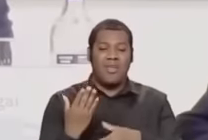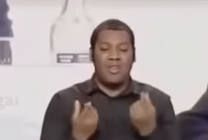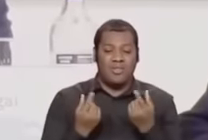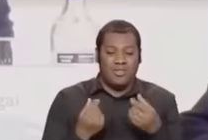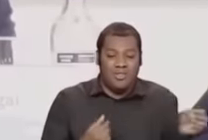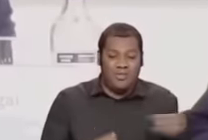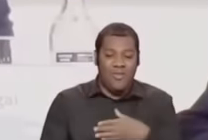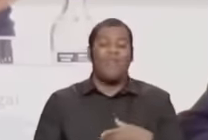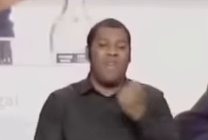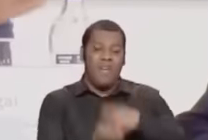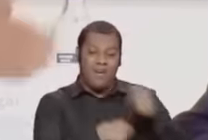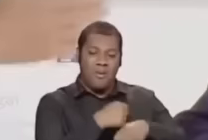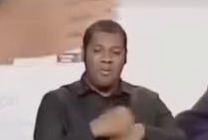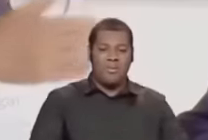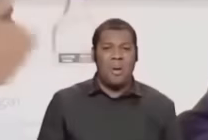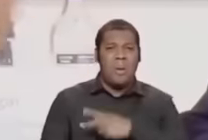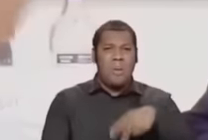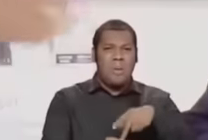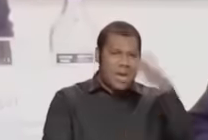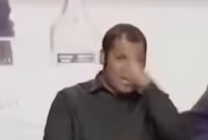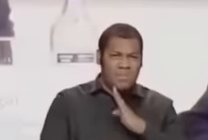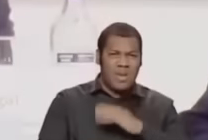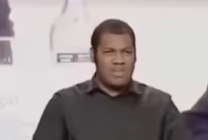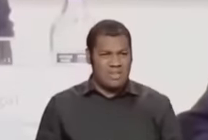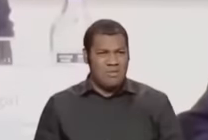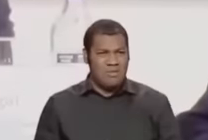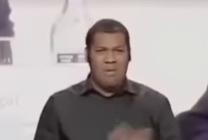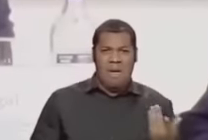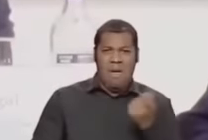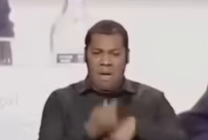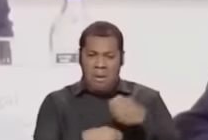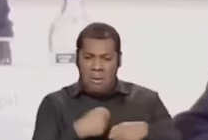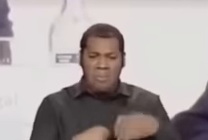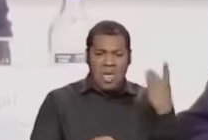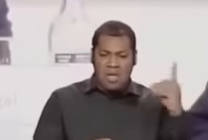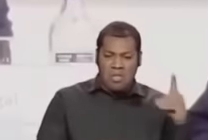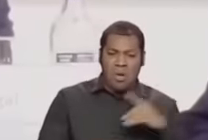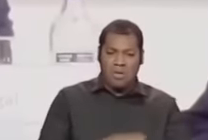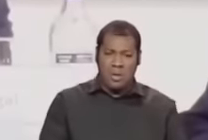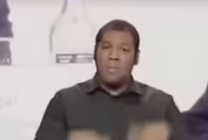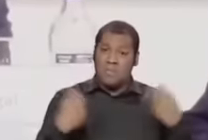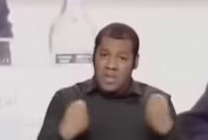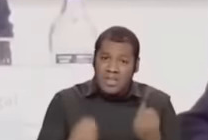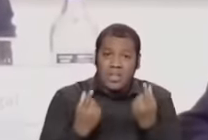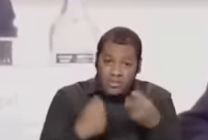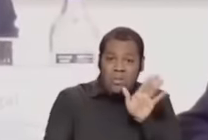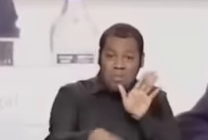comércio. Eu não sei por que que Brasil e Argentina têm que fazer comércio em dólar. Por que que a gente não pode fazer nas nossas moedas?